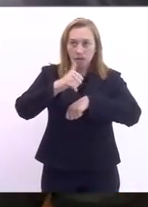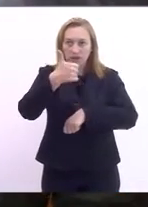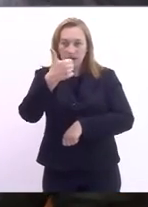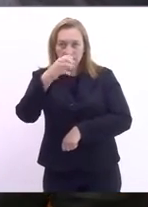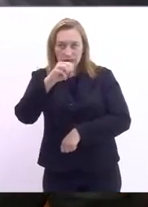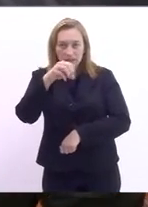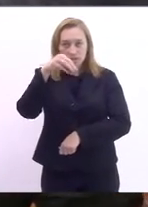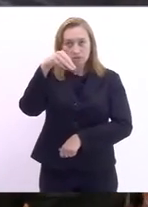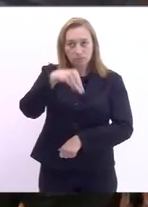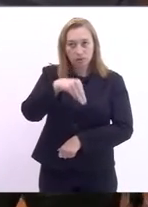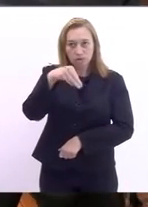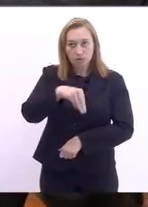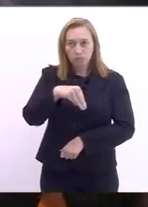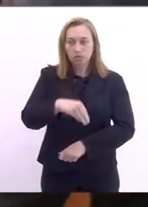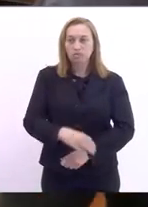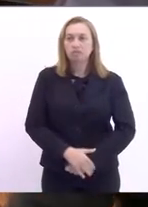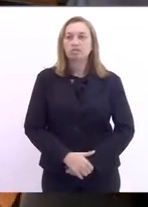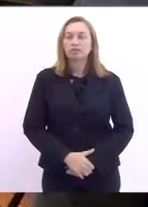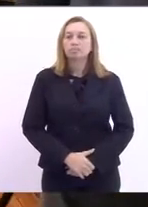10 minutos.